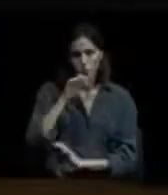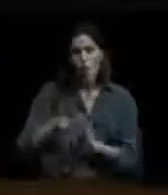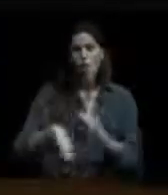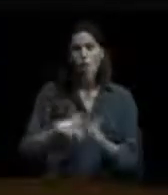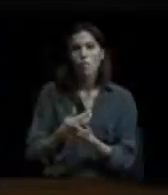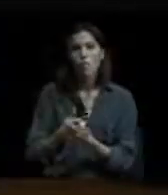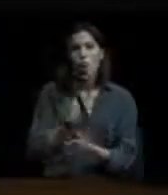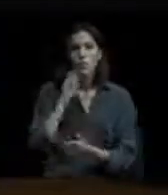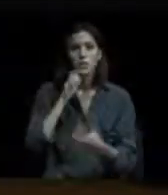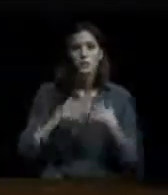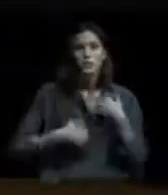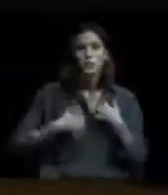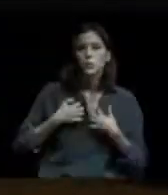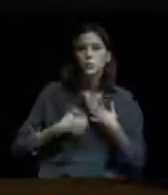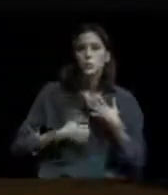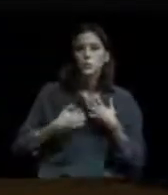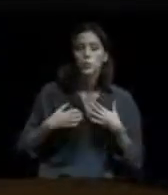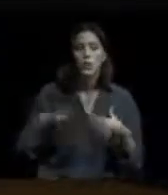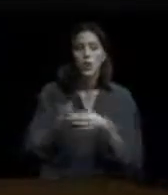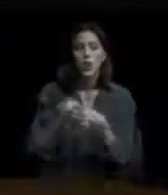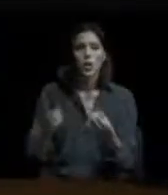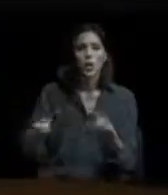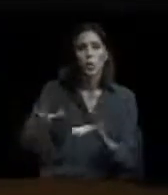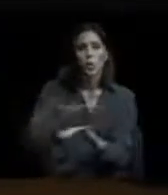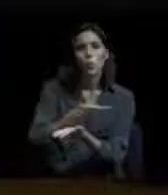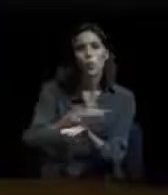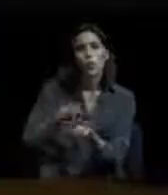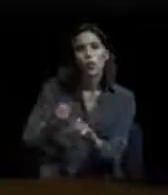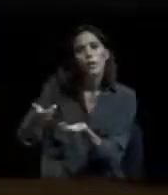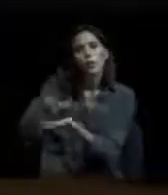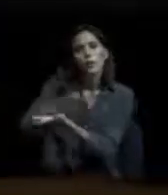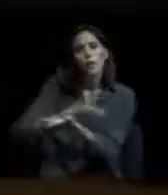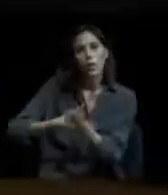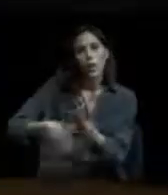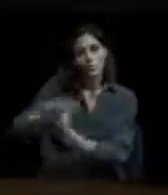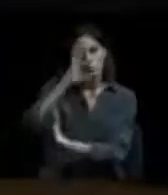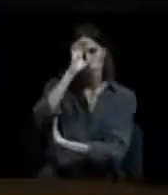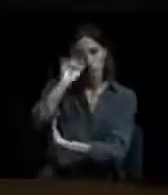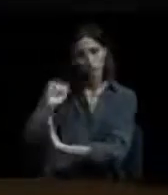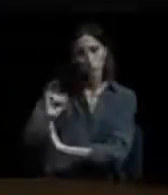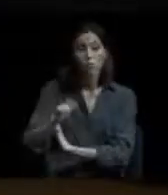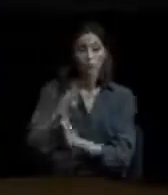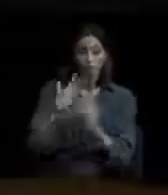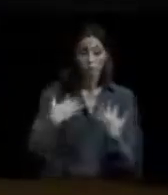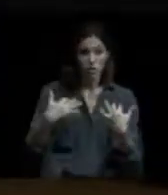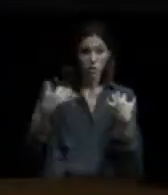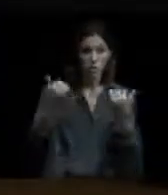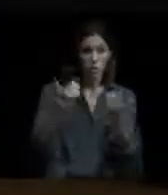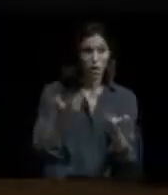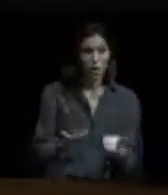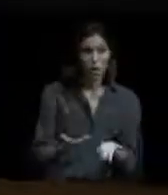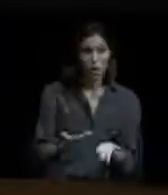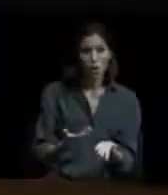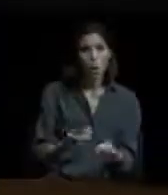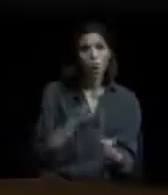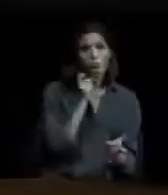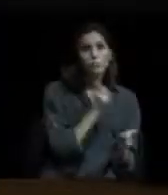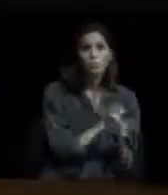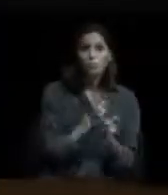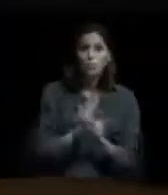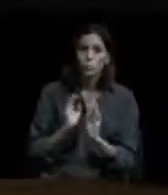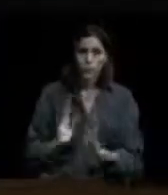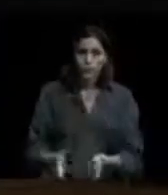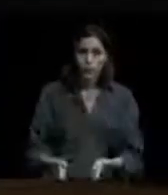de insegurança orçamental. Temas a seguir com toda a atenção por esta Assembleia no seu papel de órgão